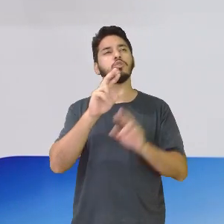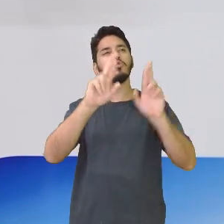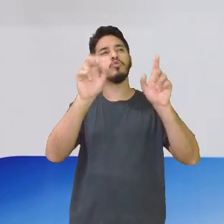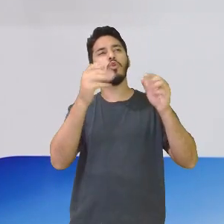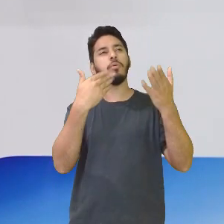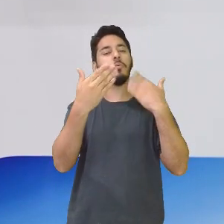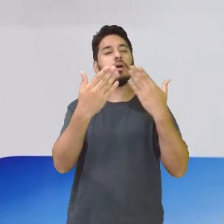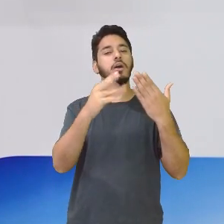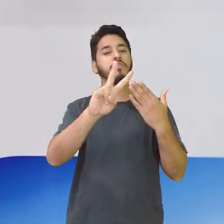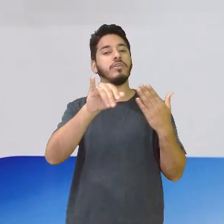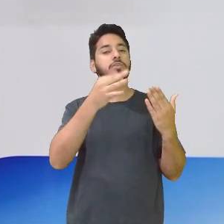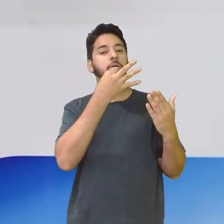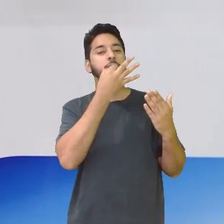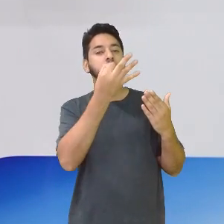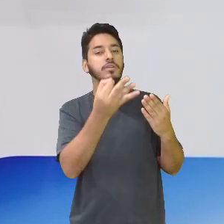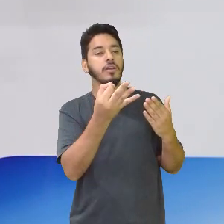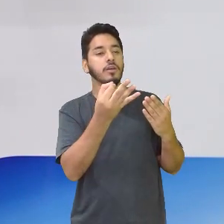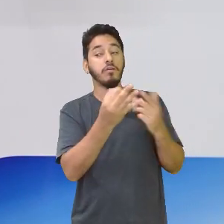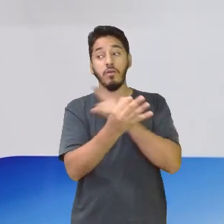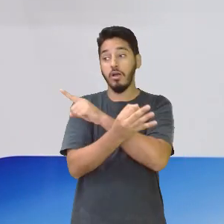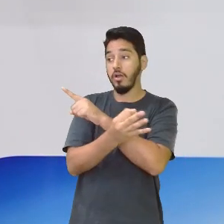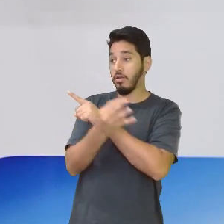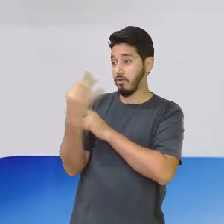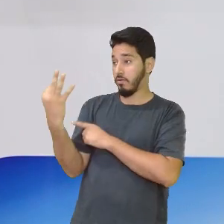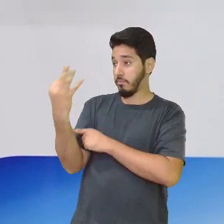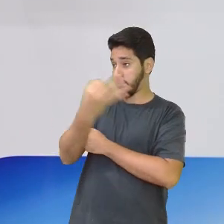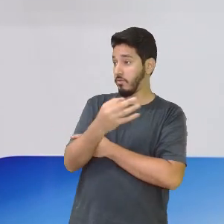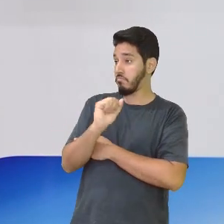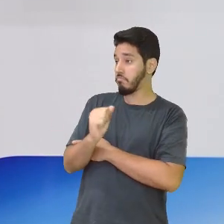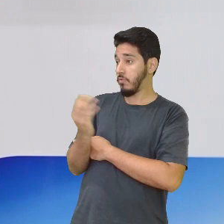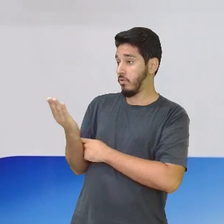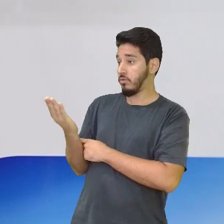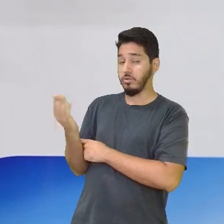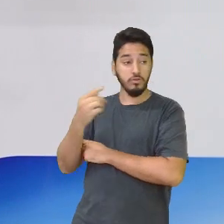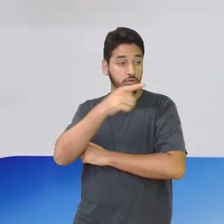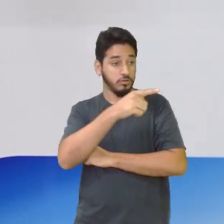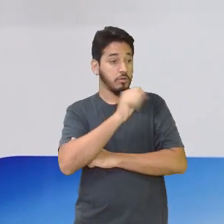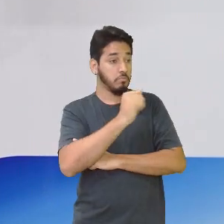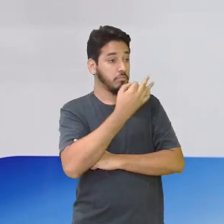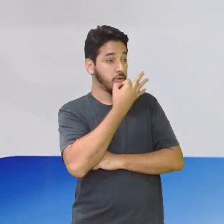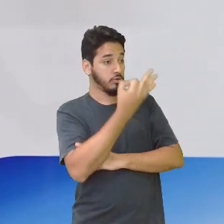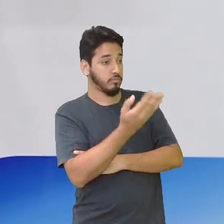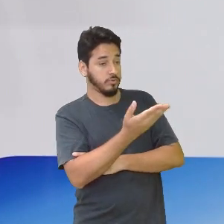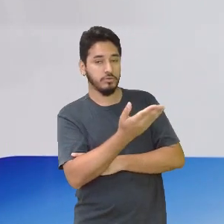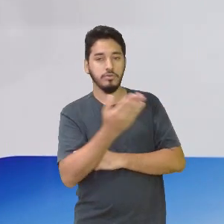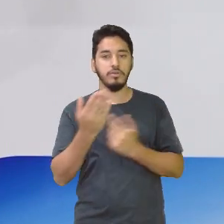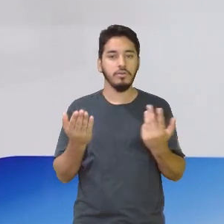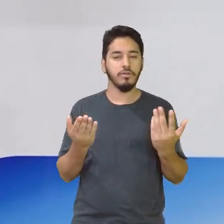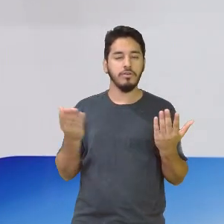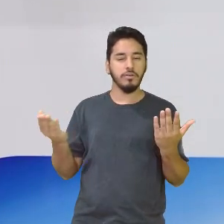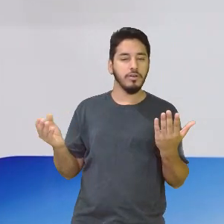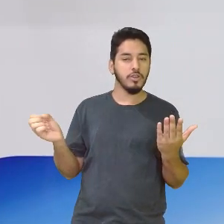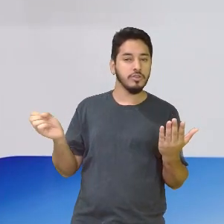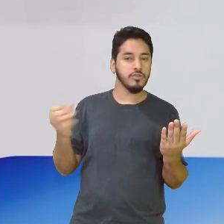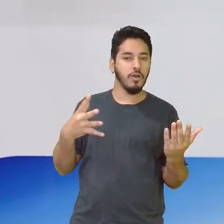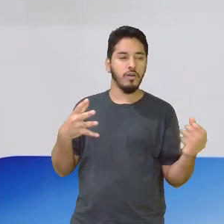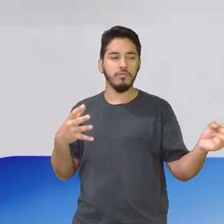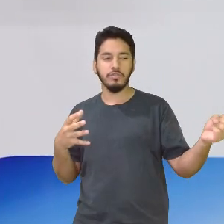opinião e vai ter a opinião do colega, e através disso você vai ali agregando novos conhecimentos,